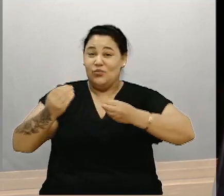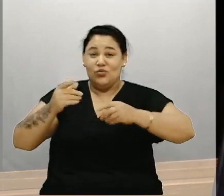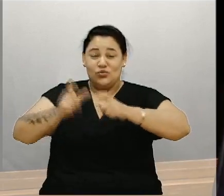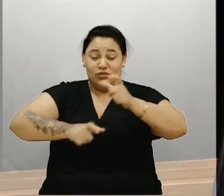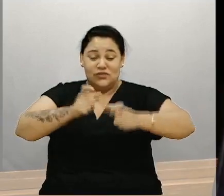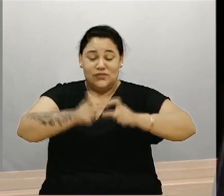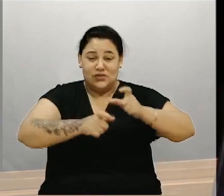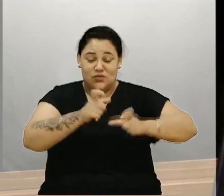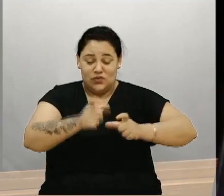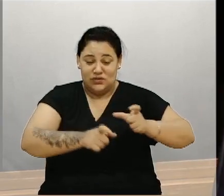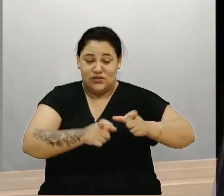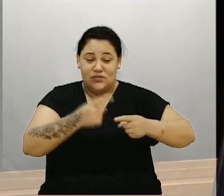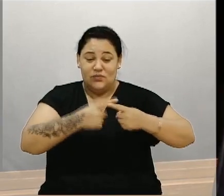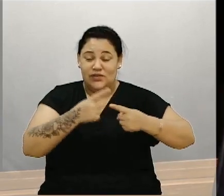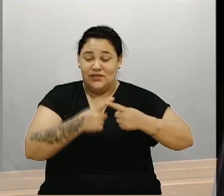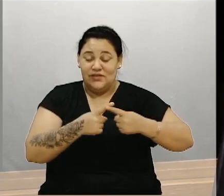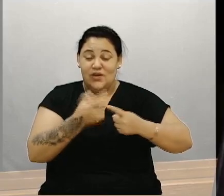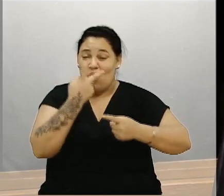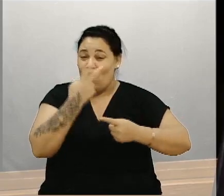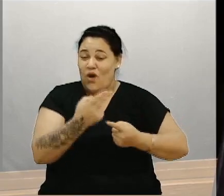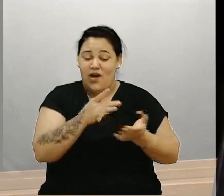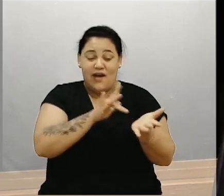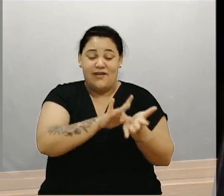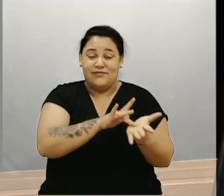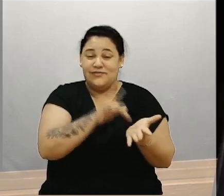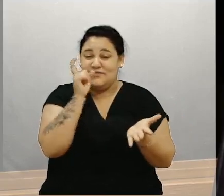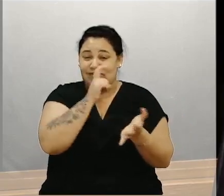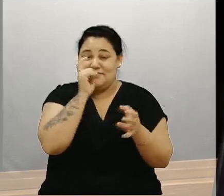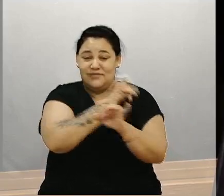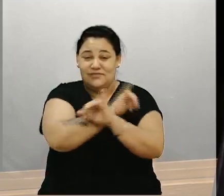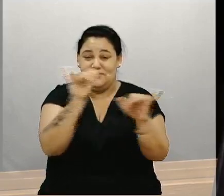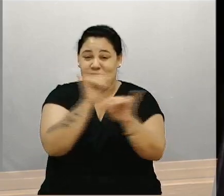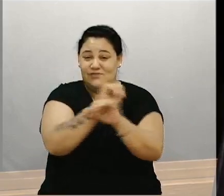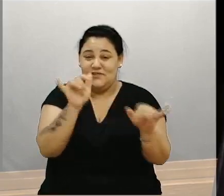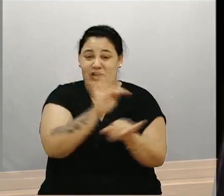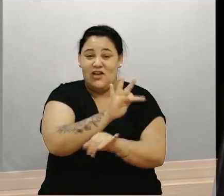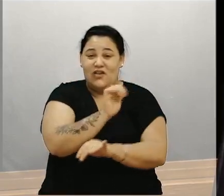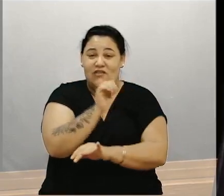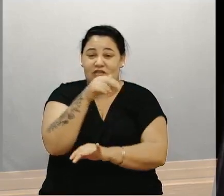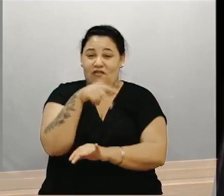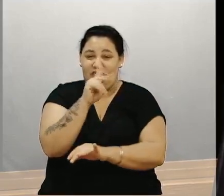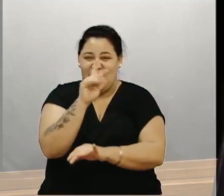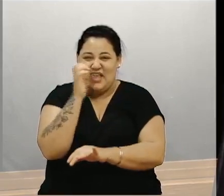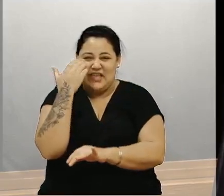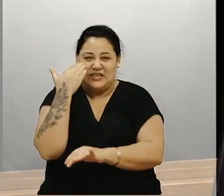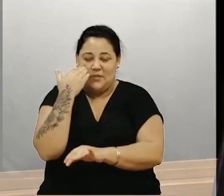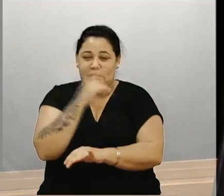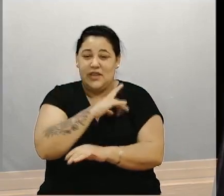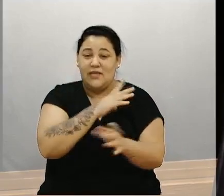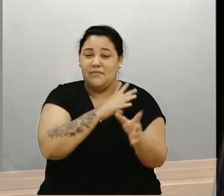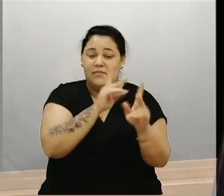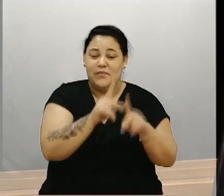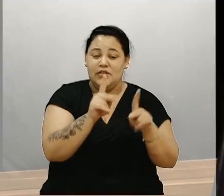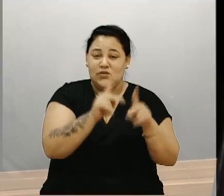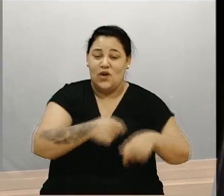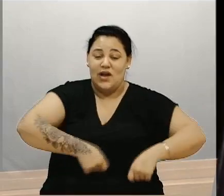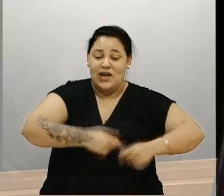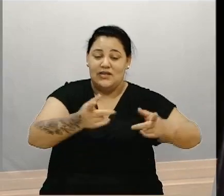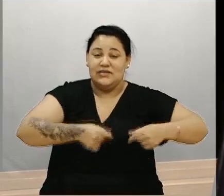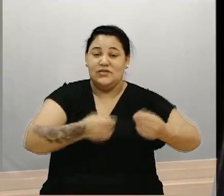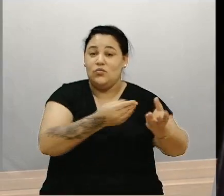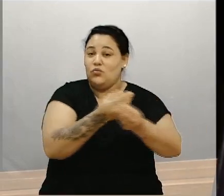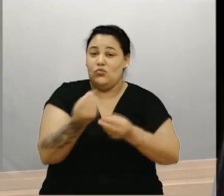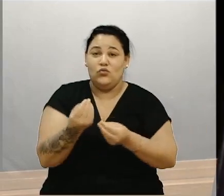pessoas quanto essas fake news. E tem pessoas gastando milhões, milhares e muito dinheiro